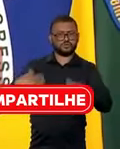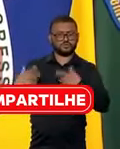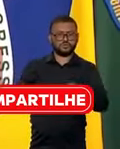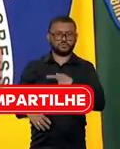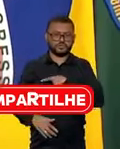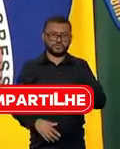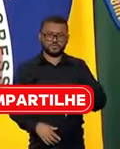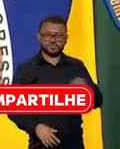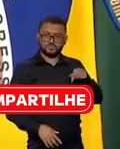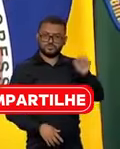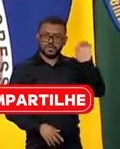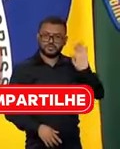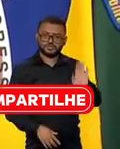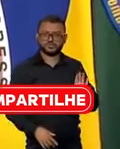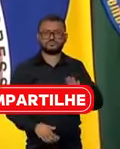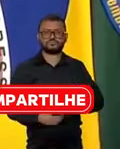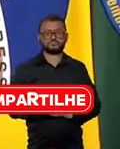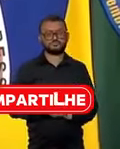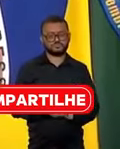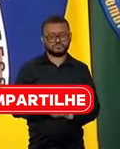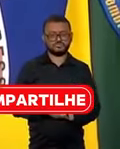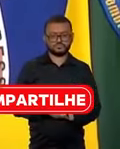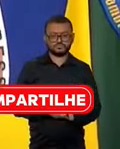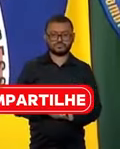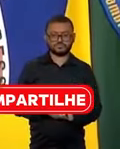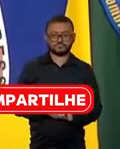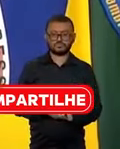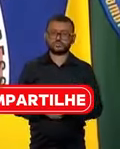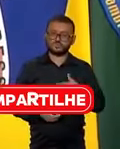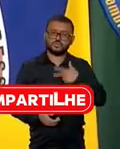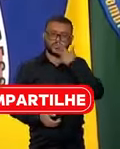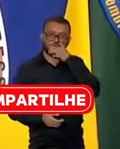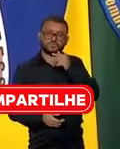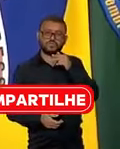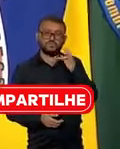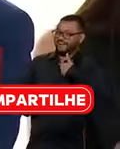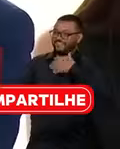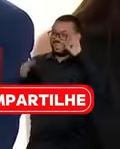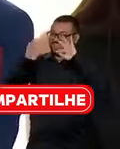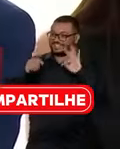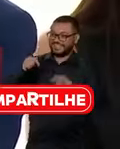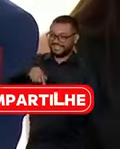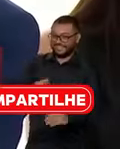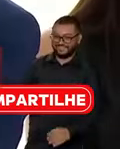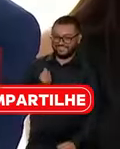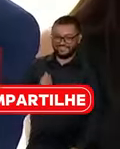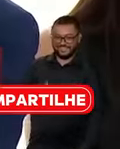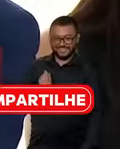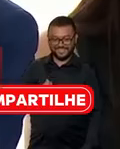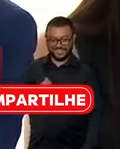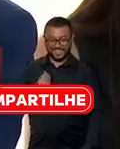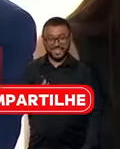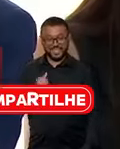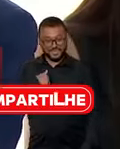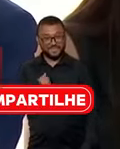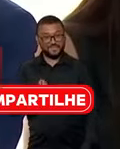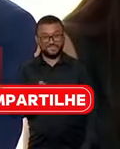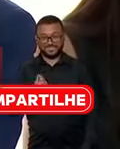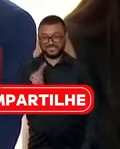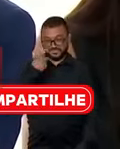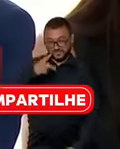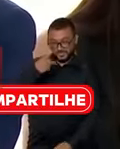país. Então eu acho que um dia o povo brasileiro vai saber a verdade. Eu que cubro a Supervisora há muito